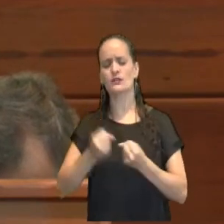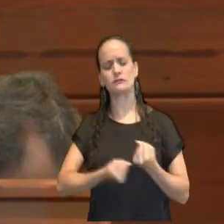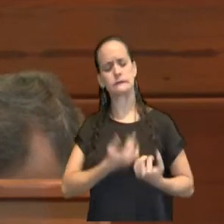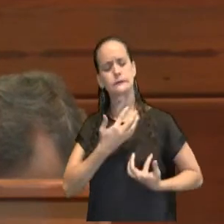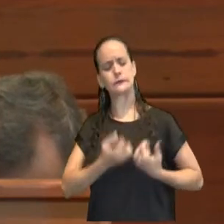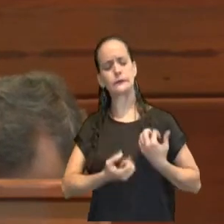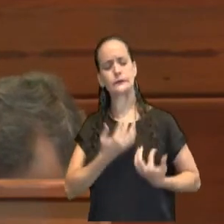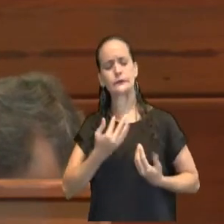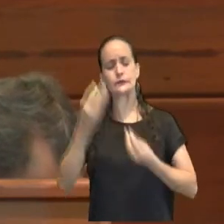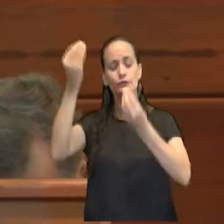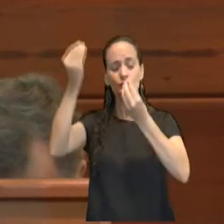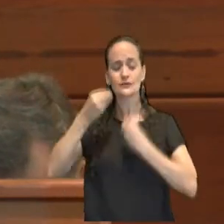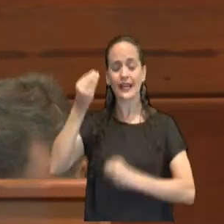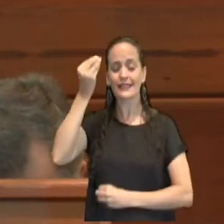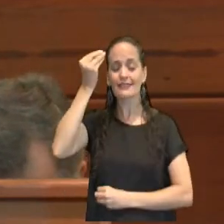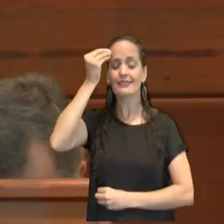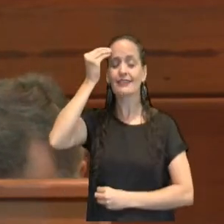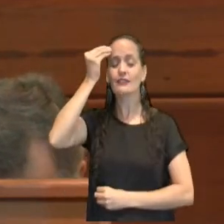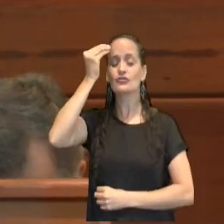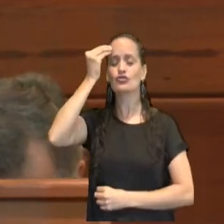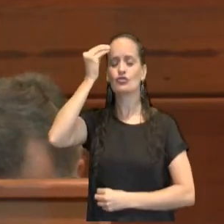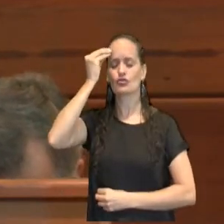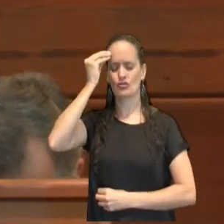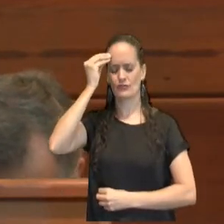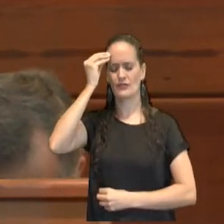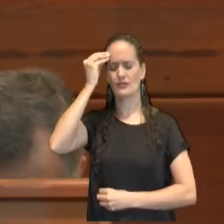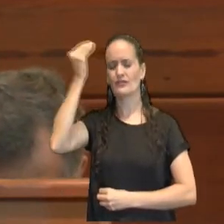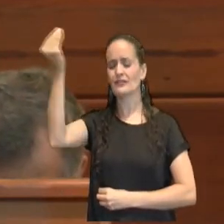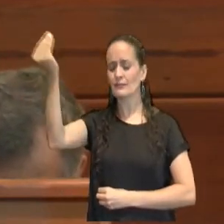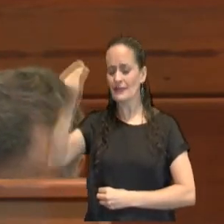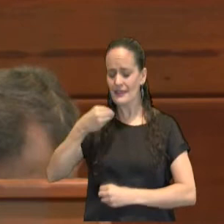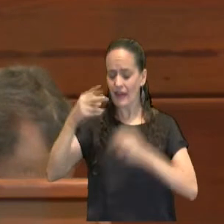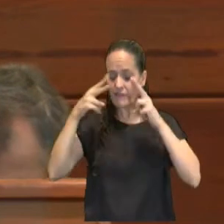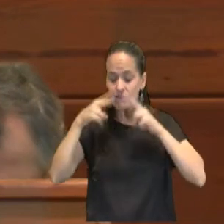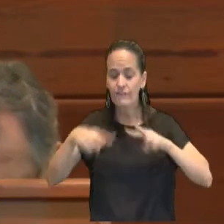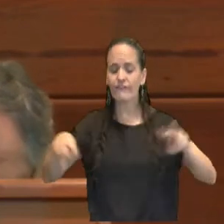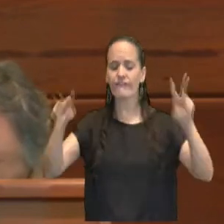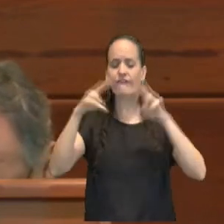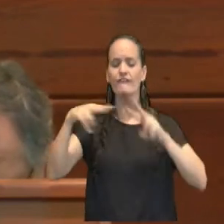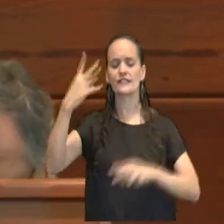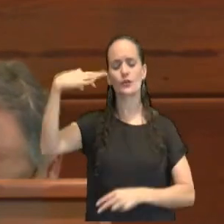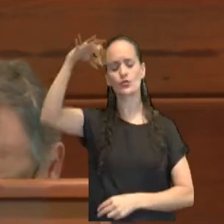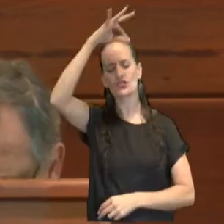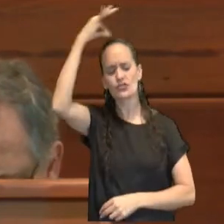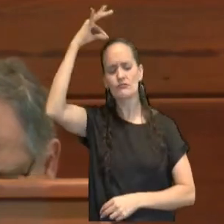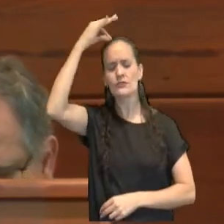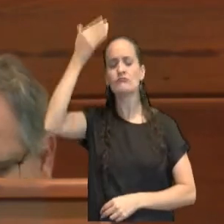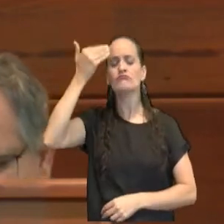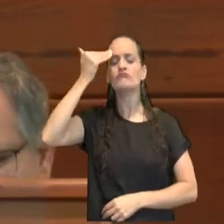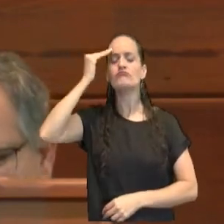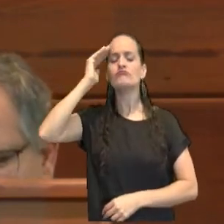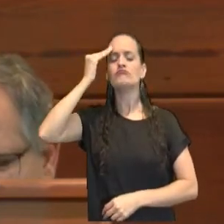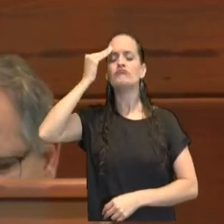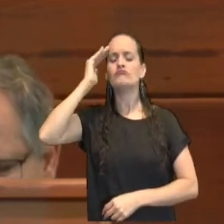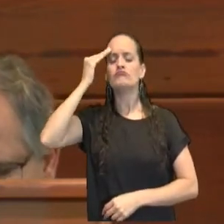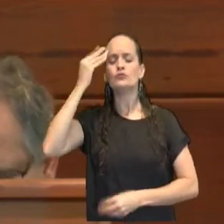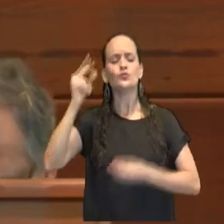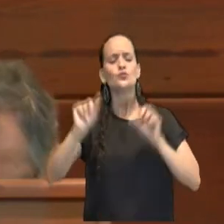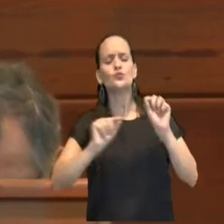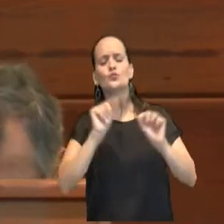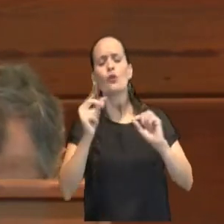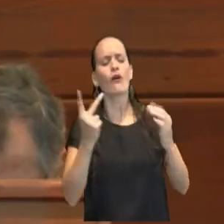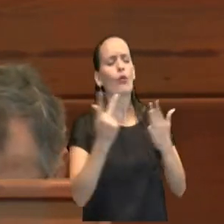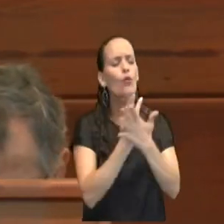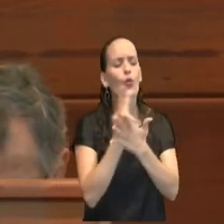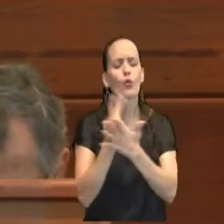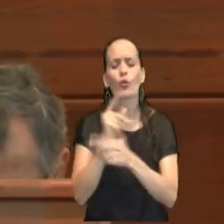dá entendimento, Pai. O Senhor nos dá uma visão espiritual para compreender, ó Deus, aquilo que se passa.